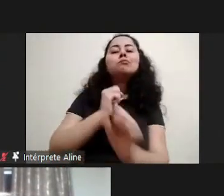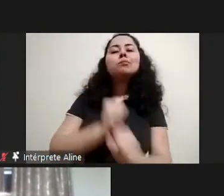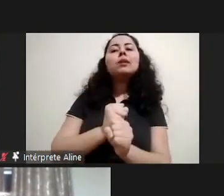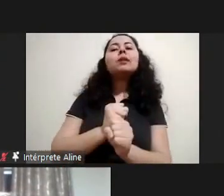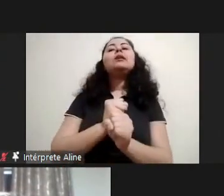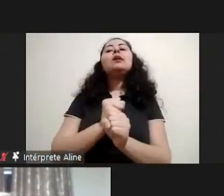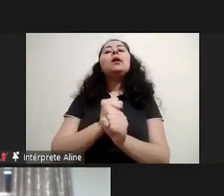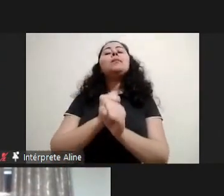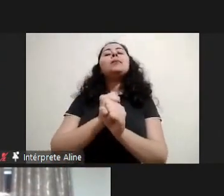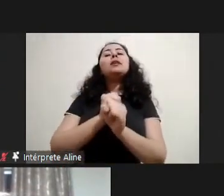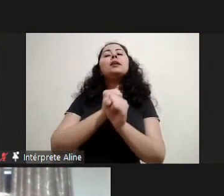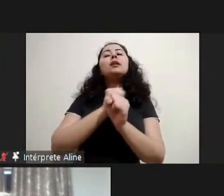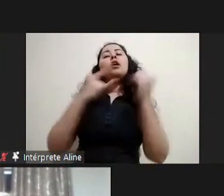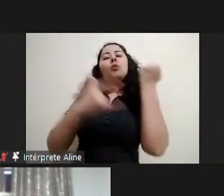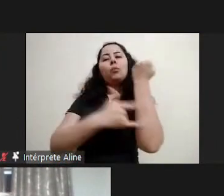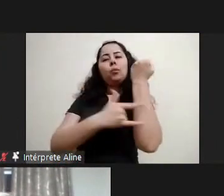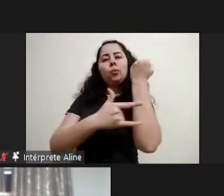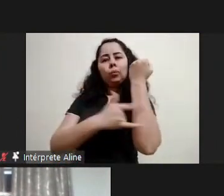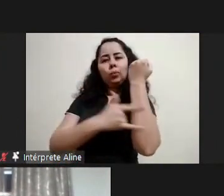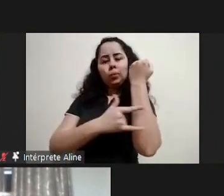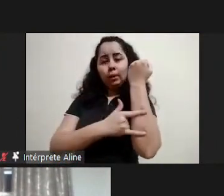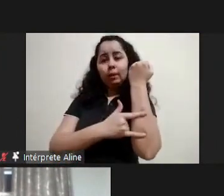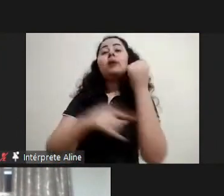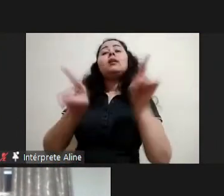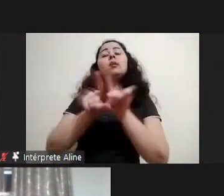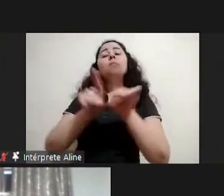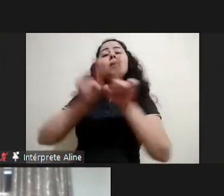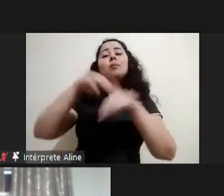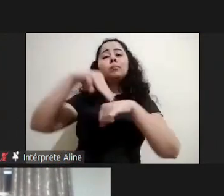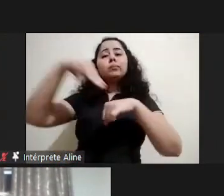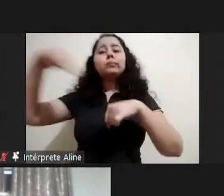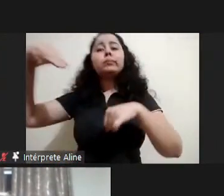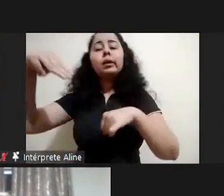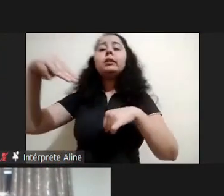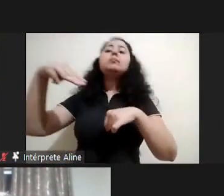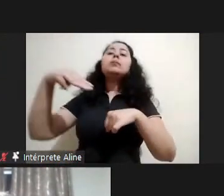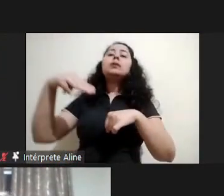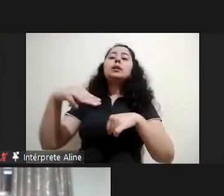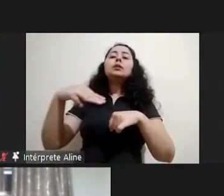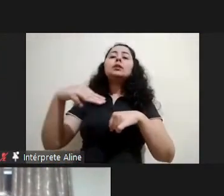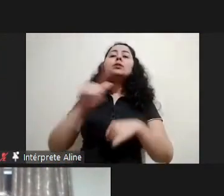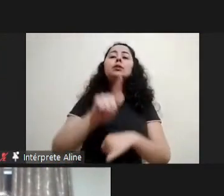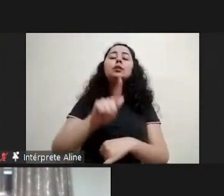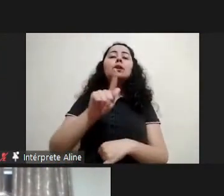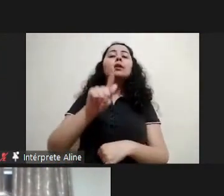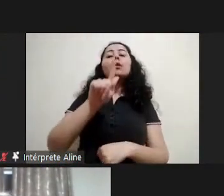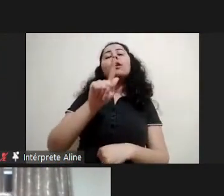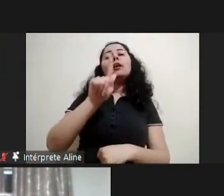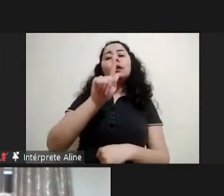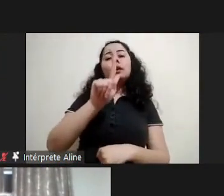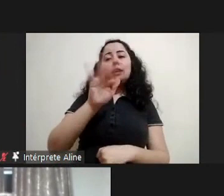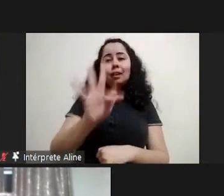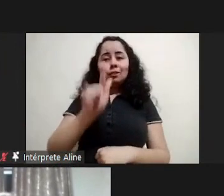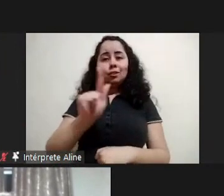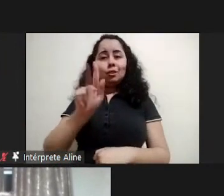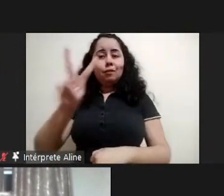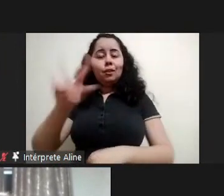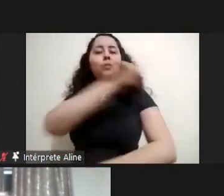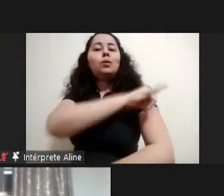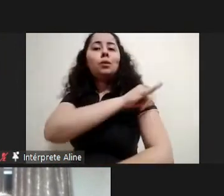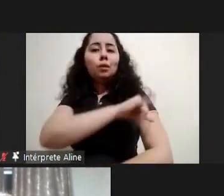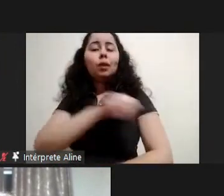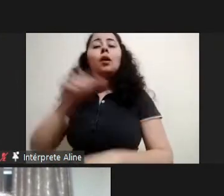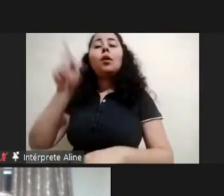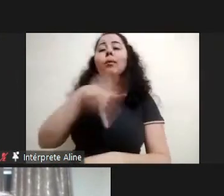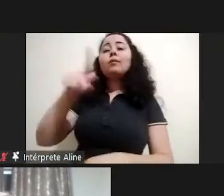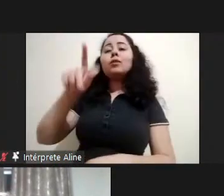UFMG, mestre em Ciências Contábeis pela Fundação Getúlio Vargas, do Rio de Janeiro, professor aposentado da UFMG,